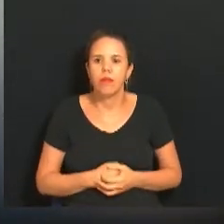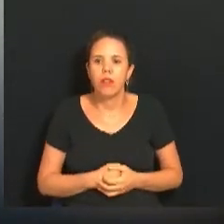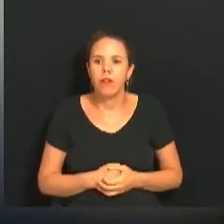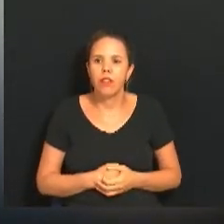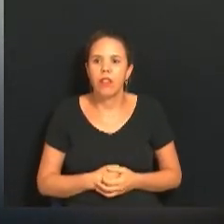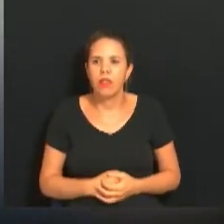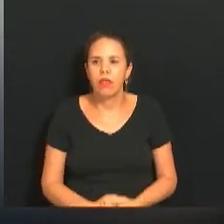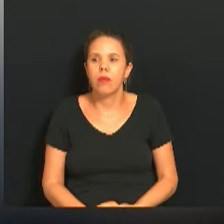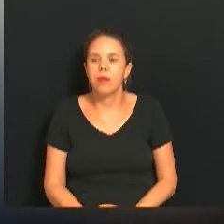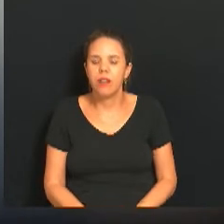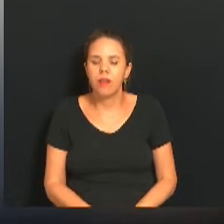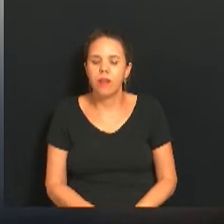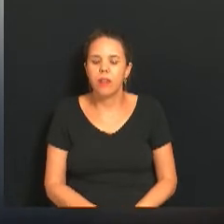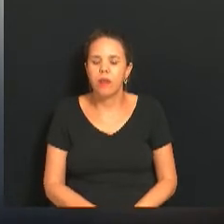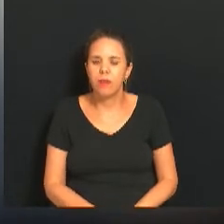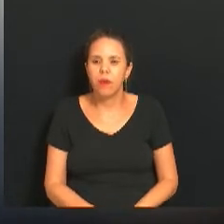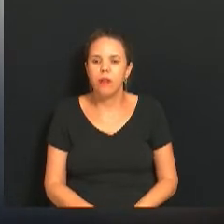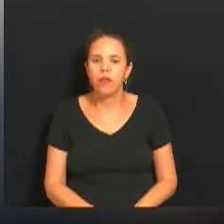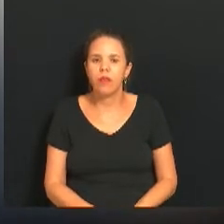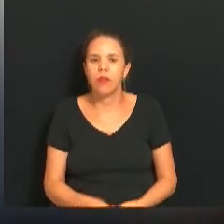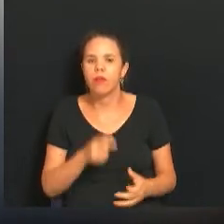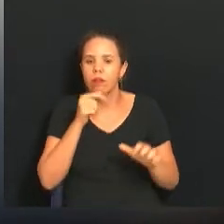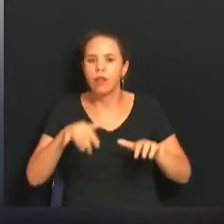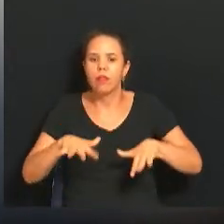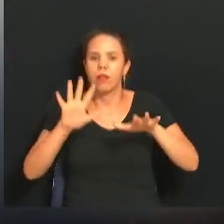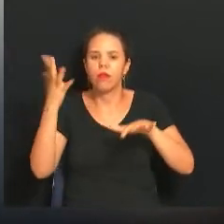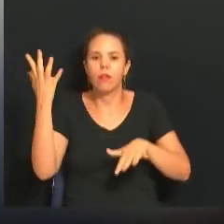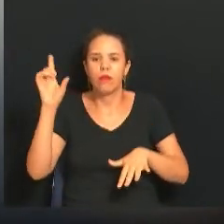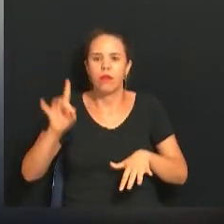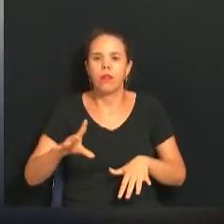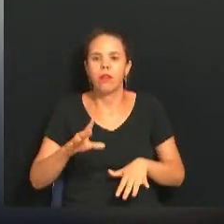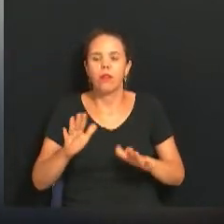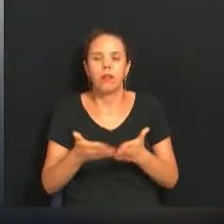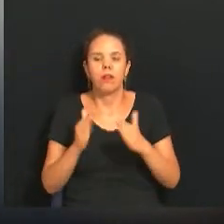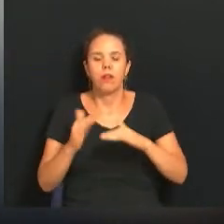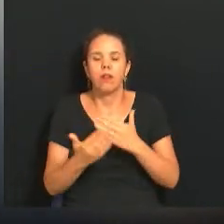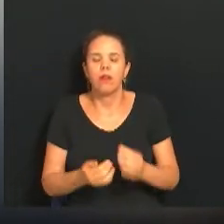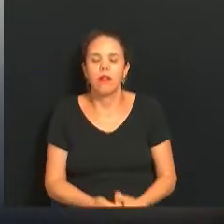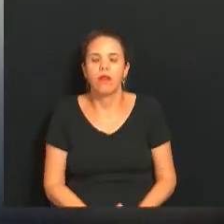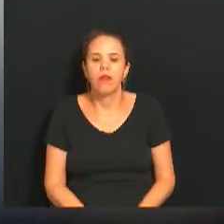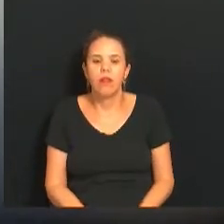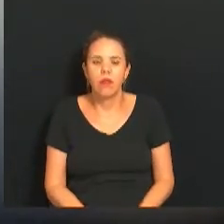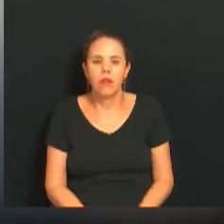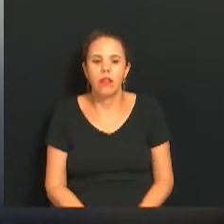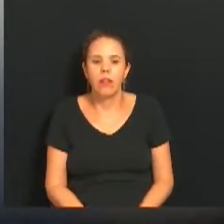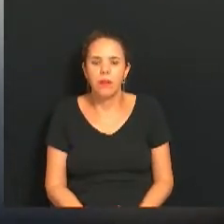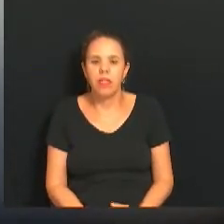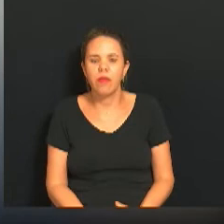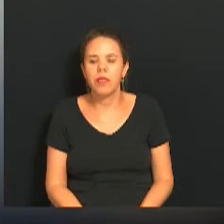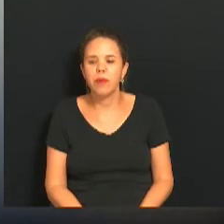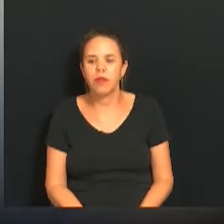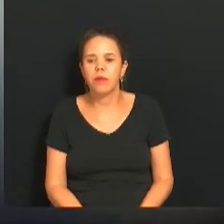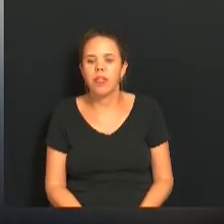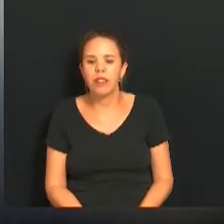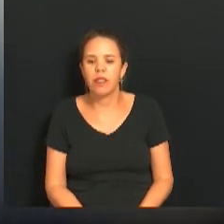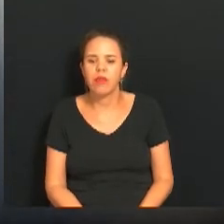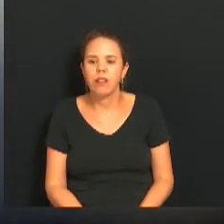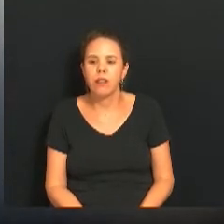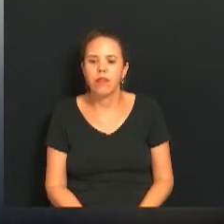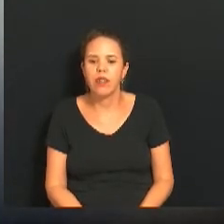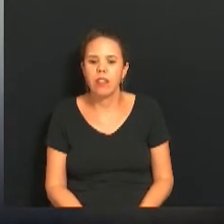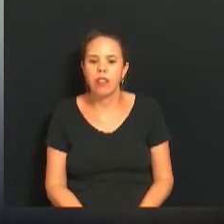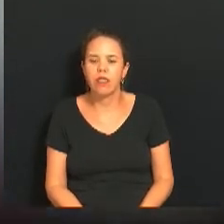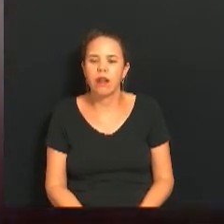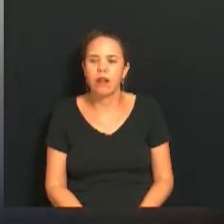frequente. Essas enchentes não acontecem só na periferia. Essa região do Proença, da Princesa do Oeste, da